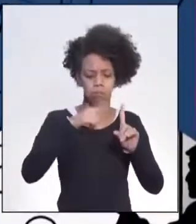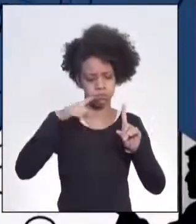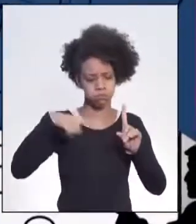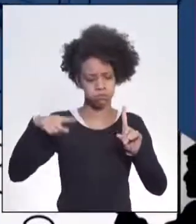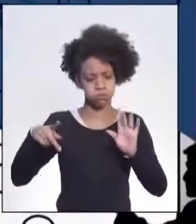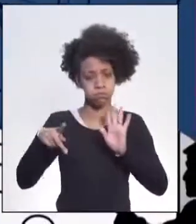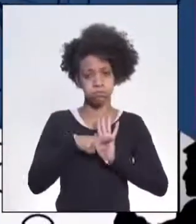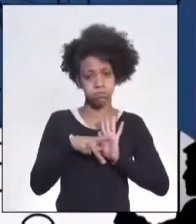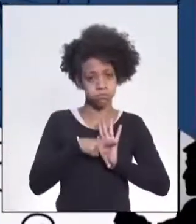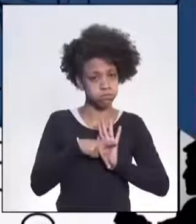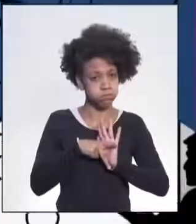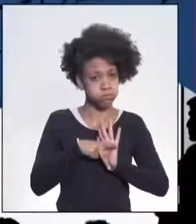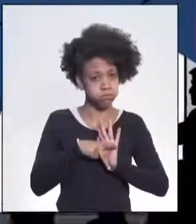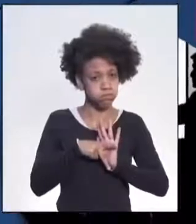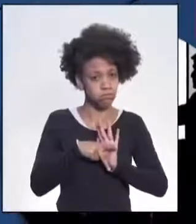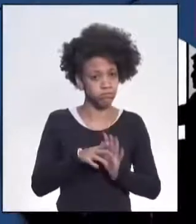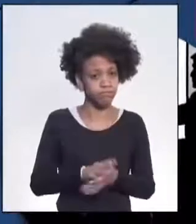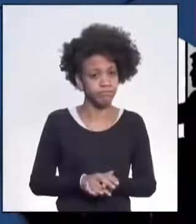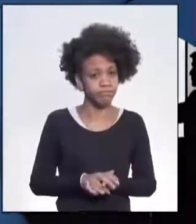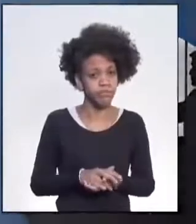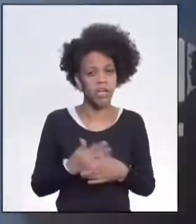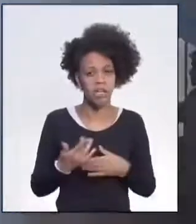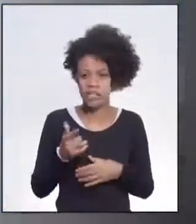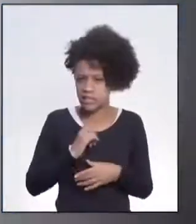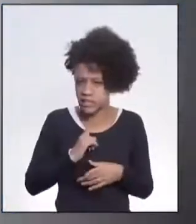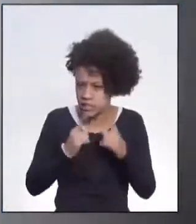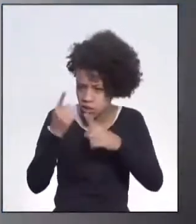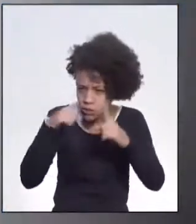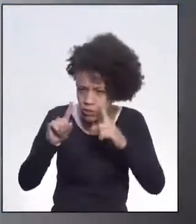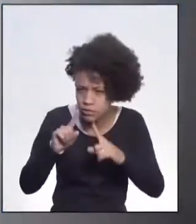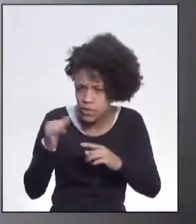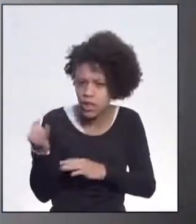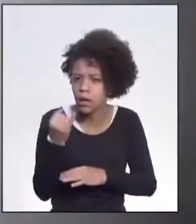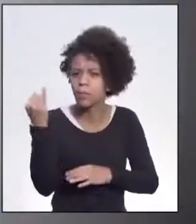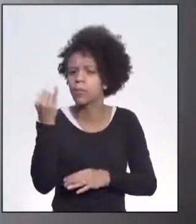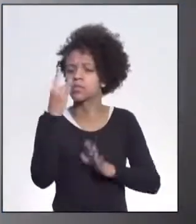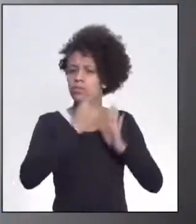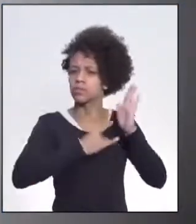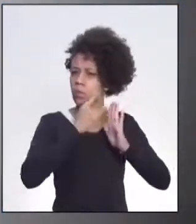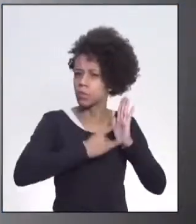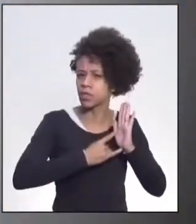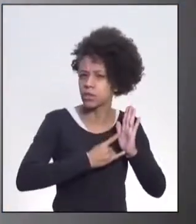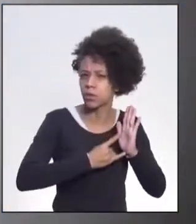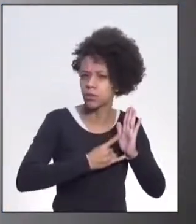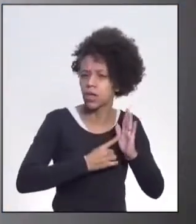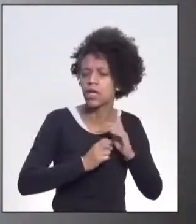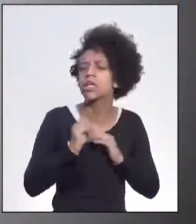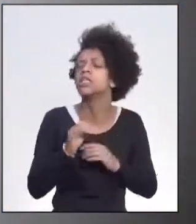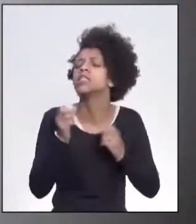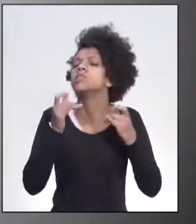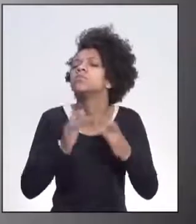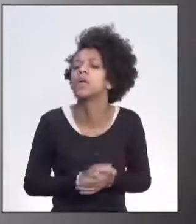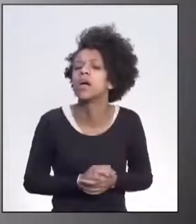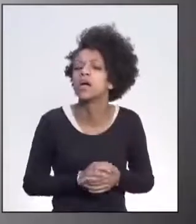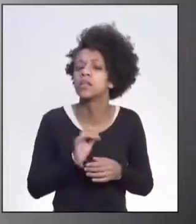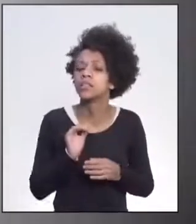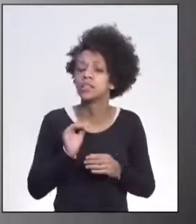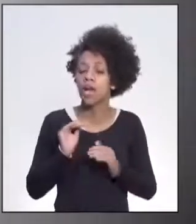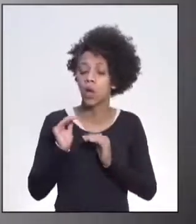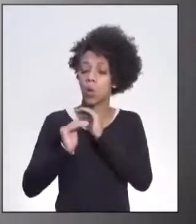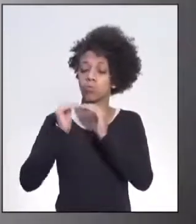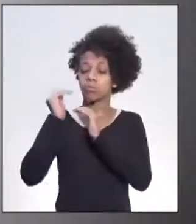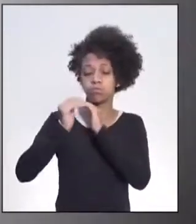critérios próprios? Ainda resta alguma dúvida sobre a importância da documentação? E se eu te disser que a construção de uma